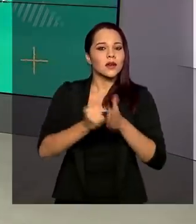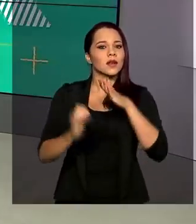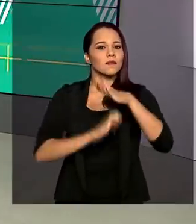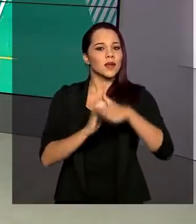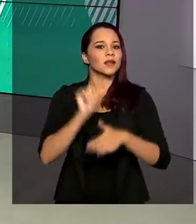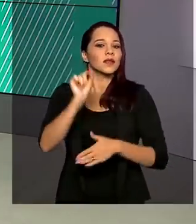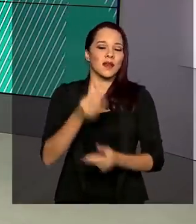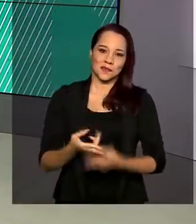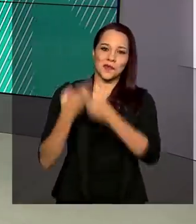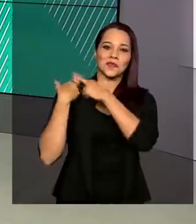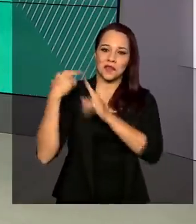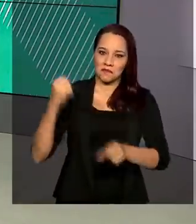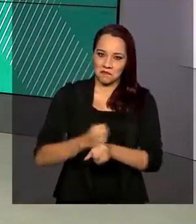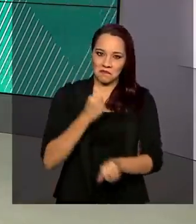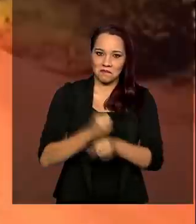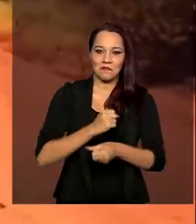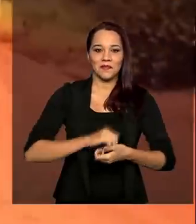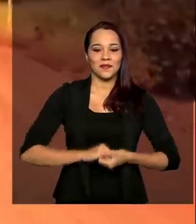responsável pela obra.